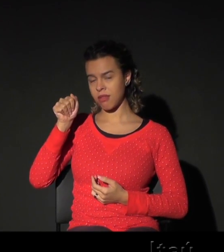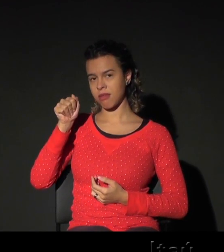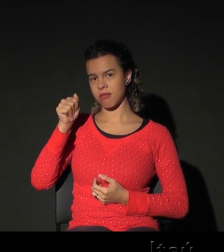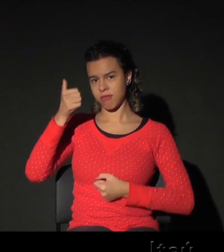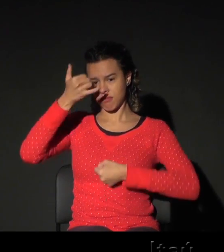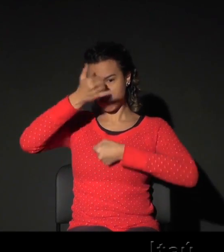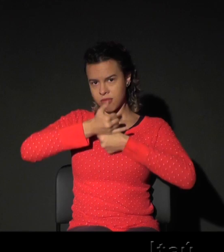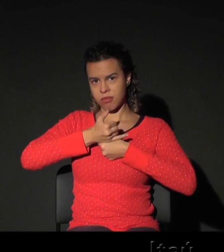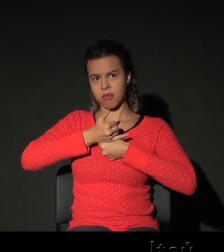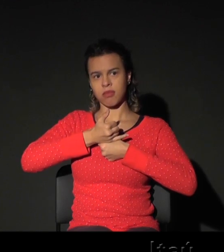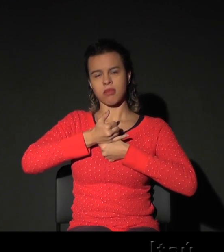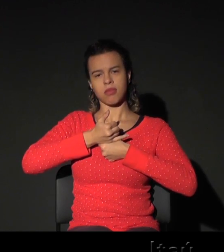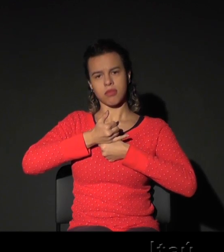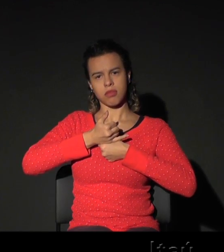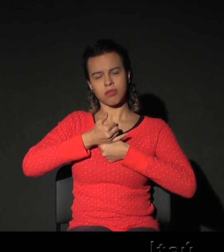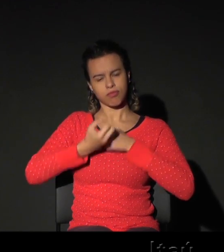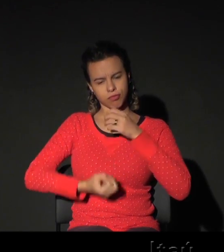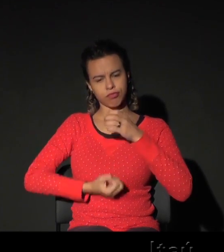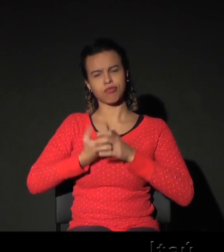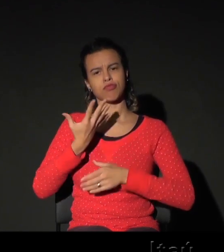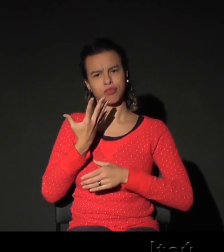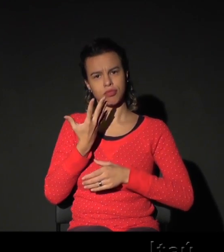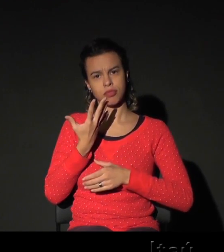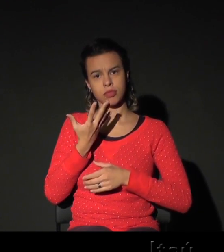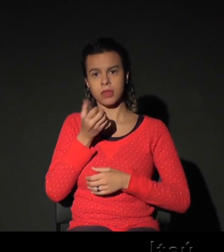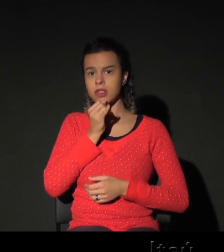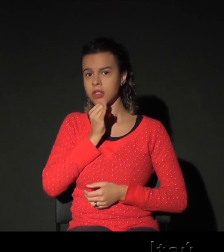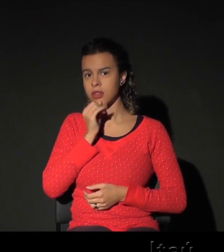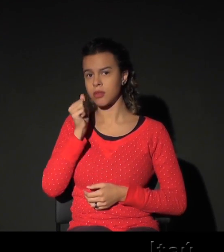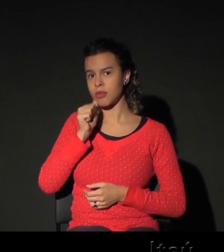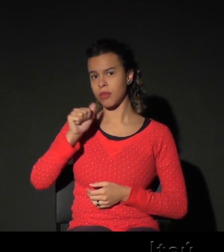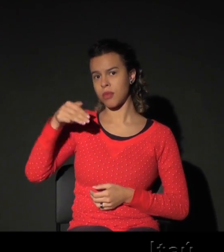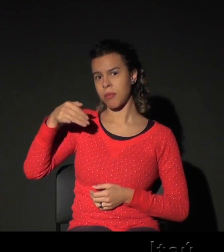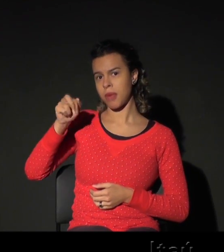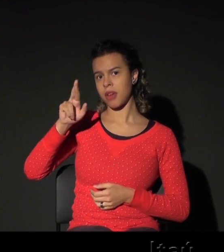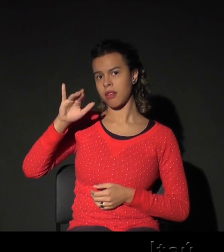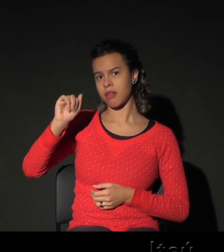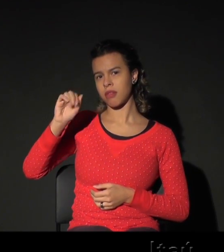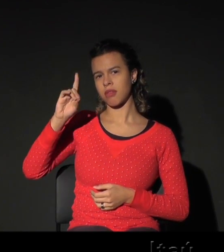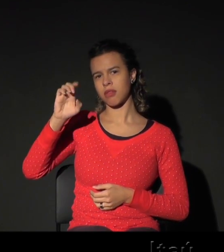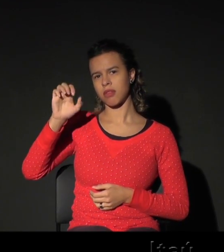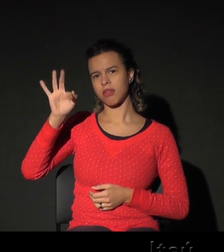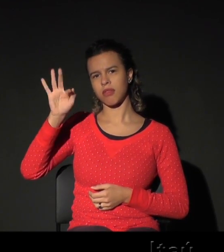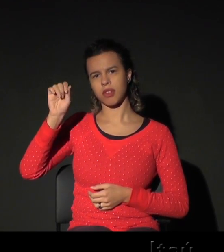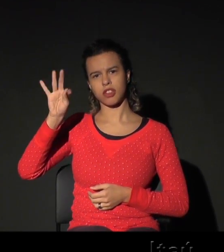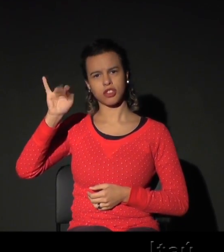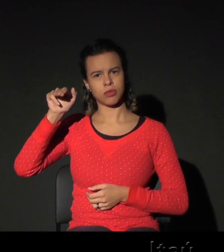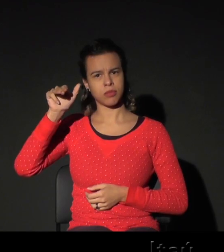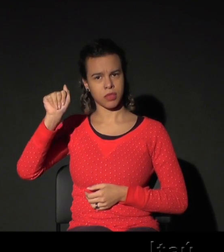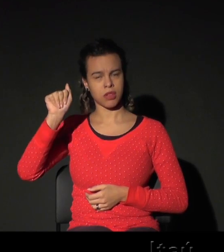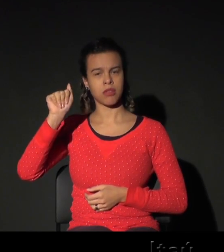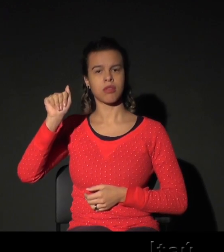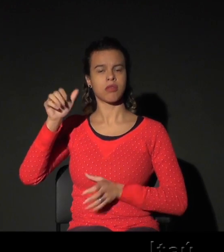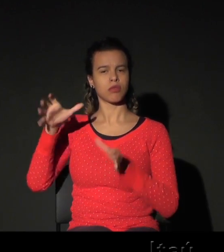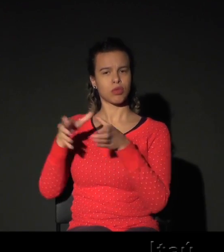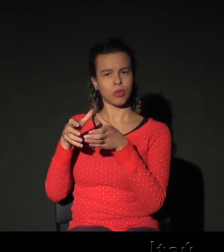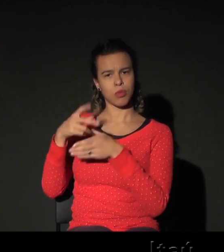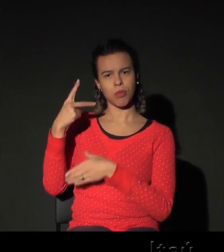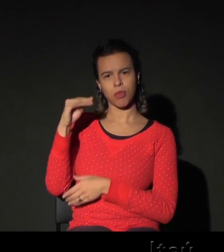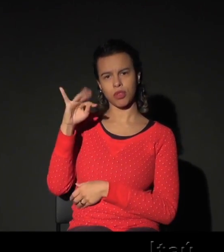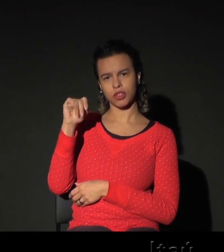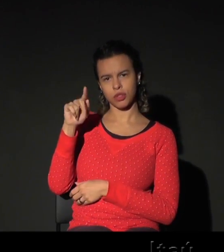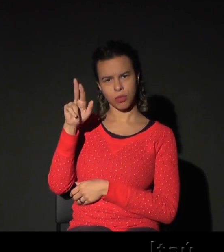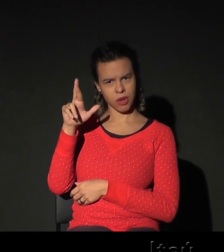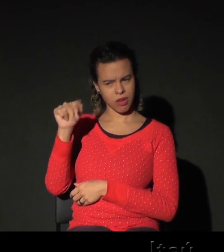chaman renasceu como por exemplo Maria de Fátima Potiguara que é uma grande mulher guerreira